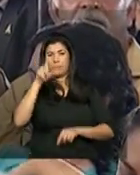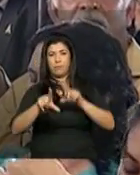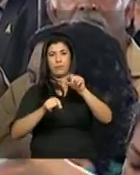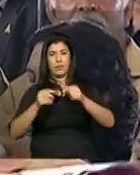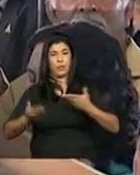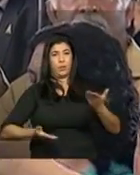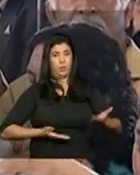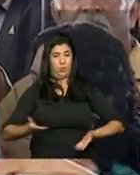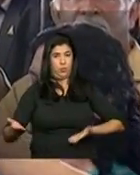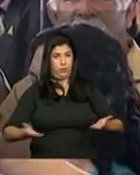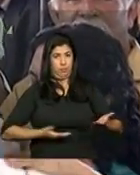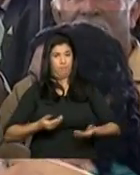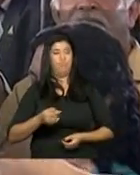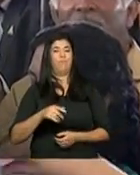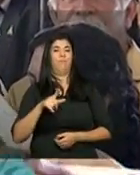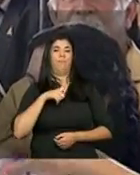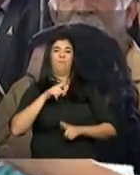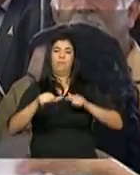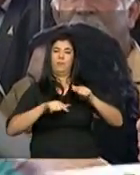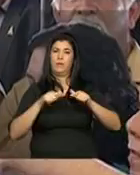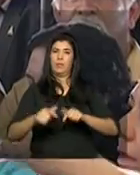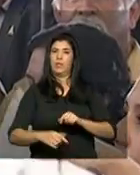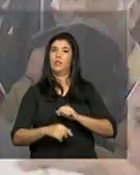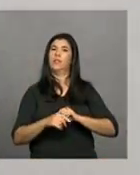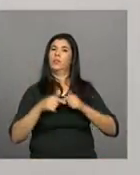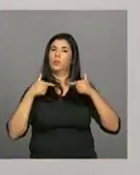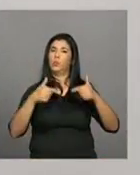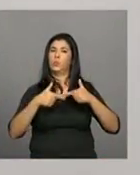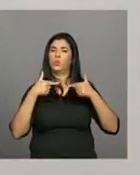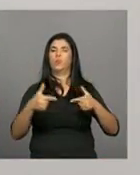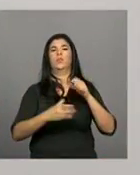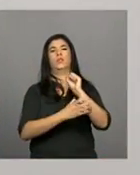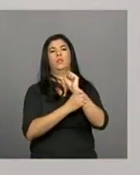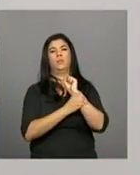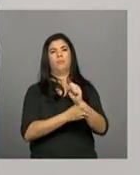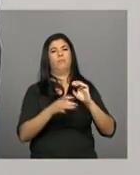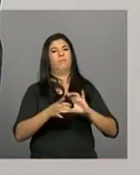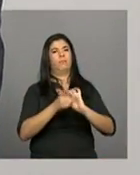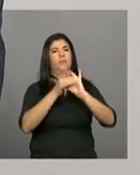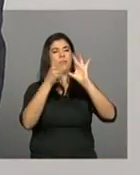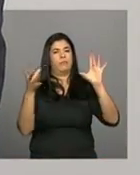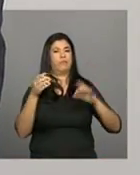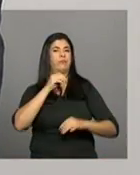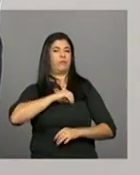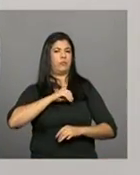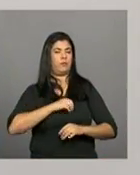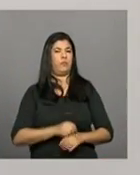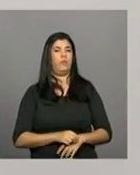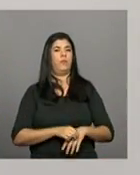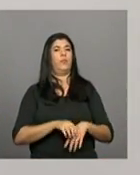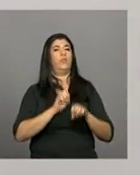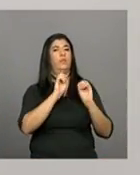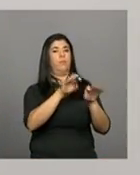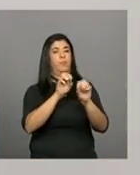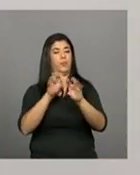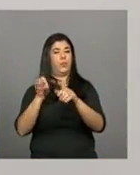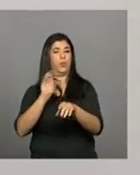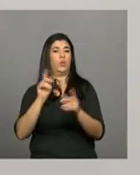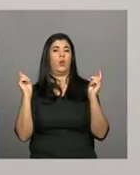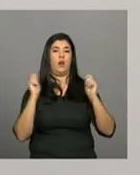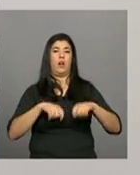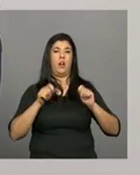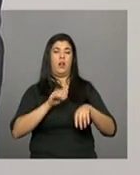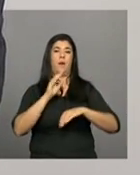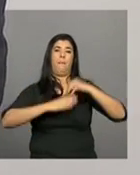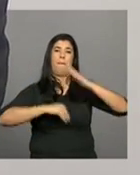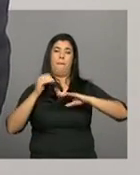do Trabalho atuando para assegurar a autonomia econômica das mulheres. Ofereceremos capacitação profissional, encaminhamento